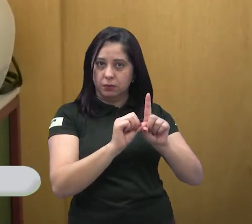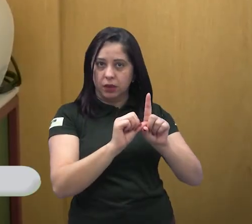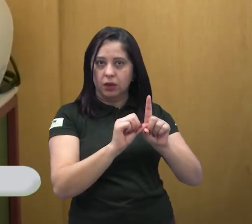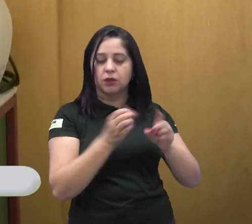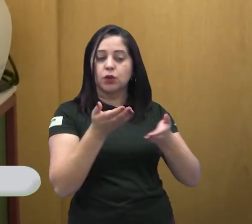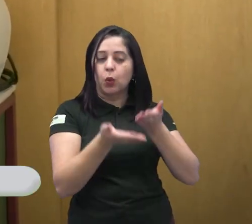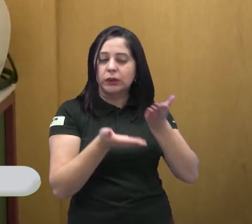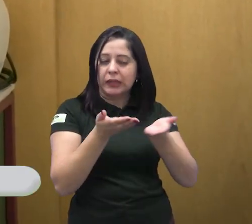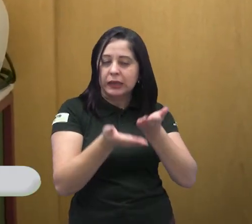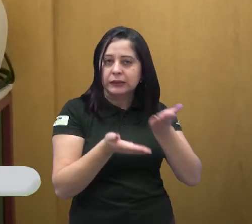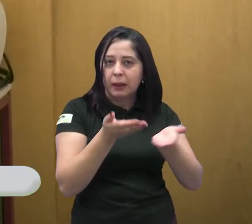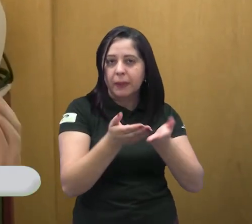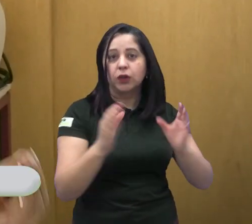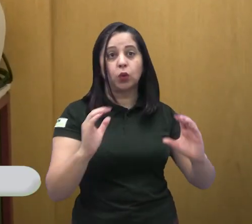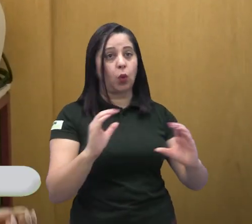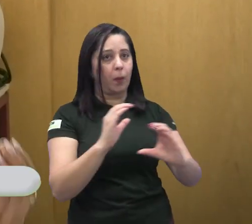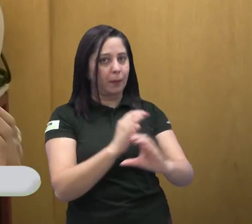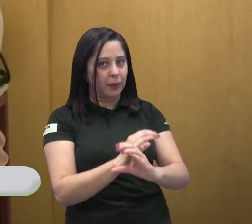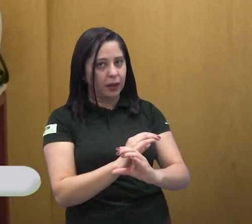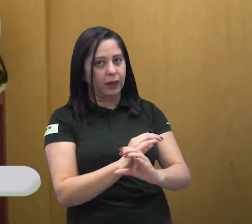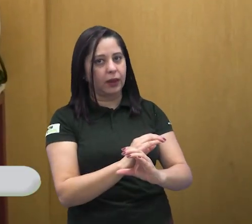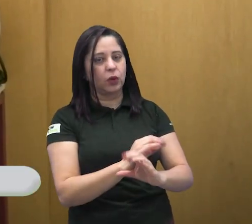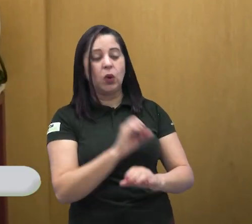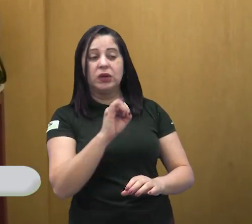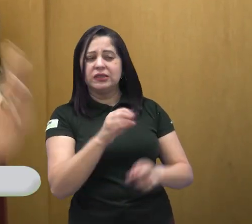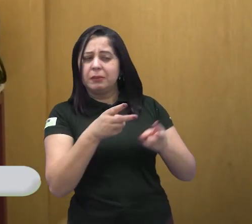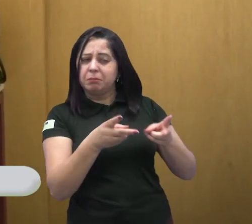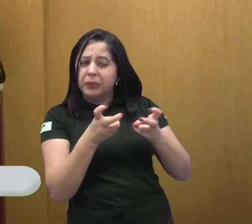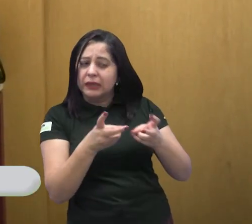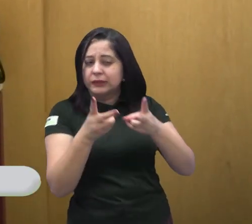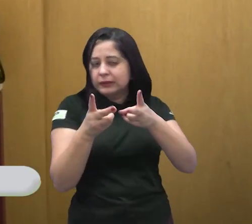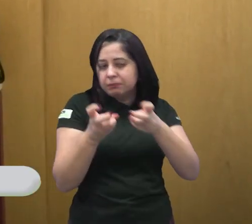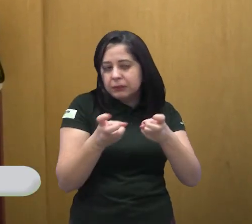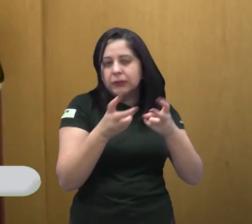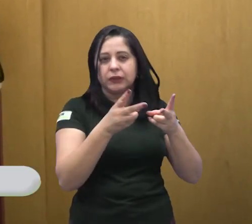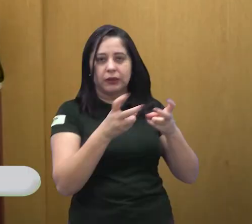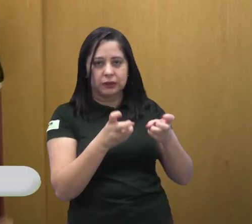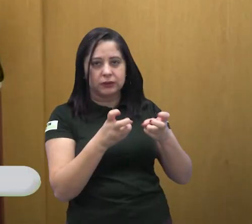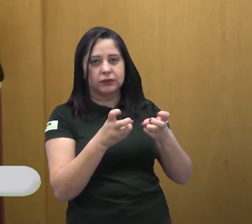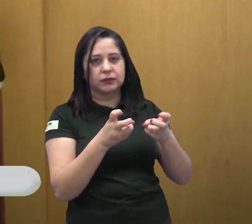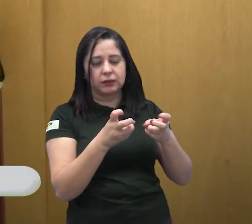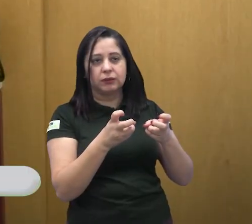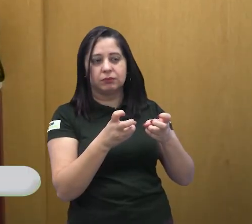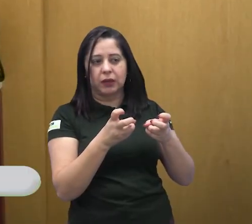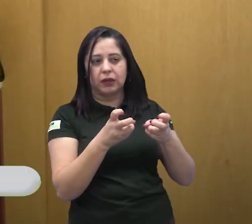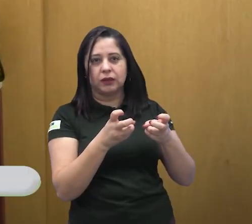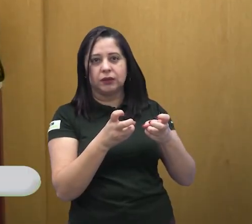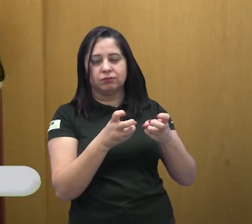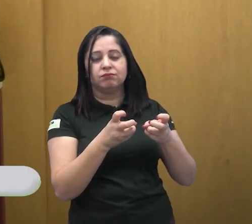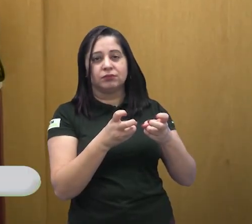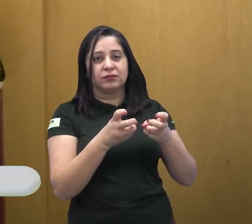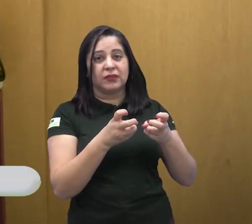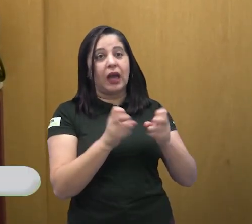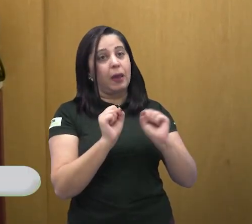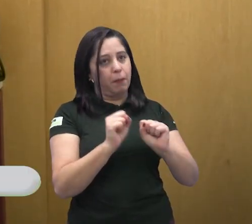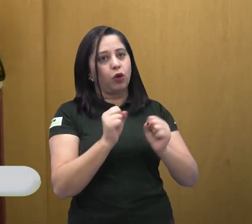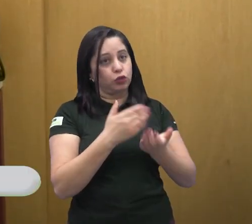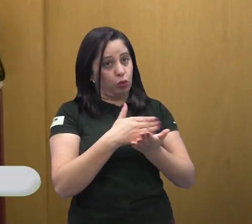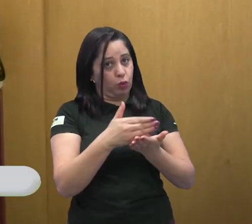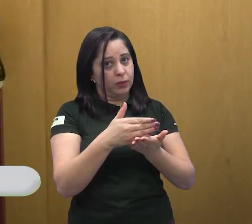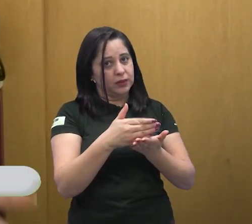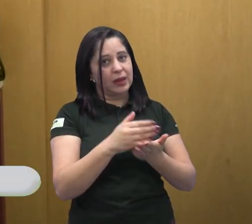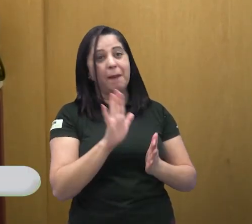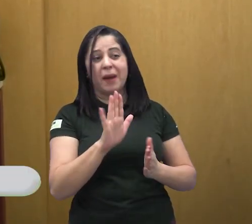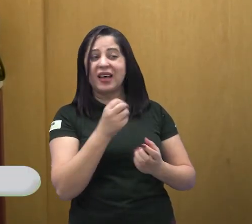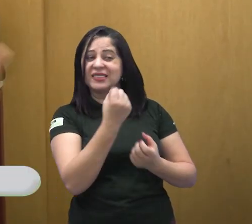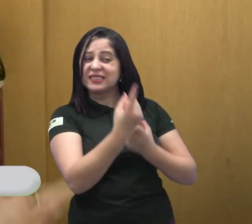tratamento preventivo. Se a gente observar algum sinal, algum sintoma, a gente já pode intervir para que isso não piore. Mas em alguns